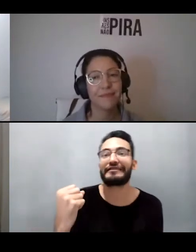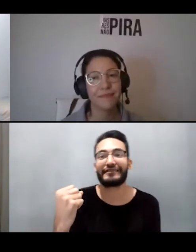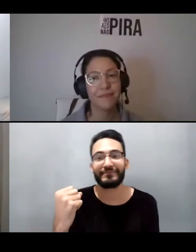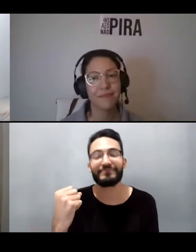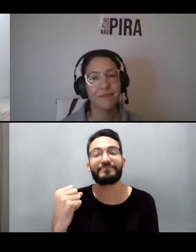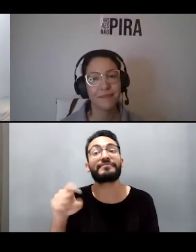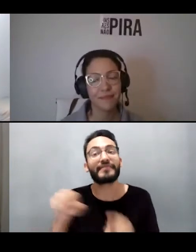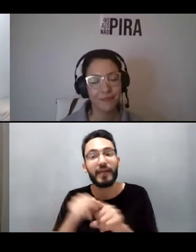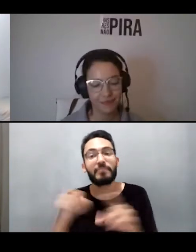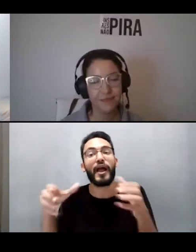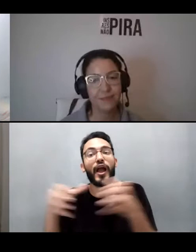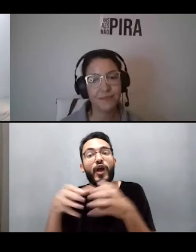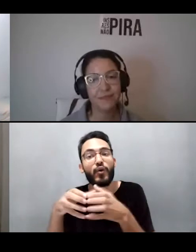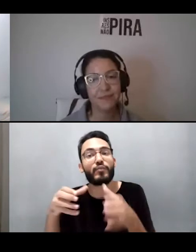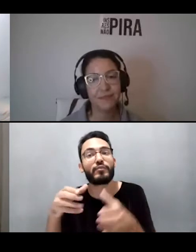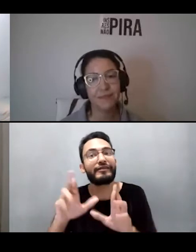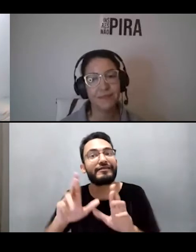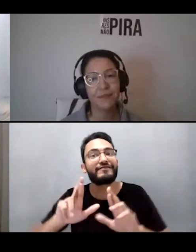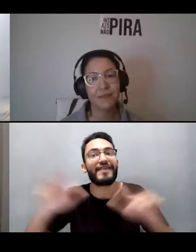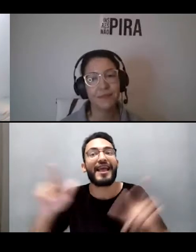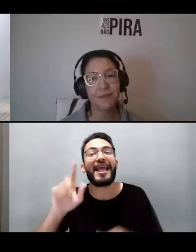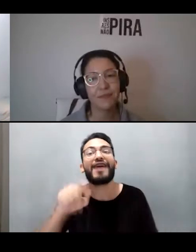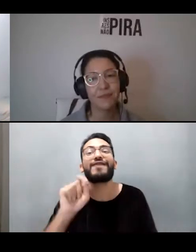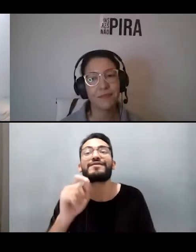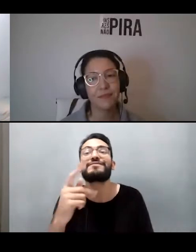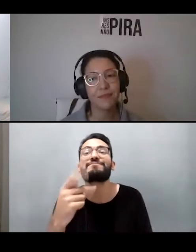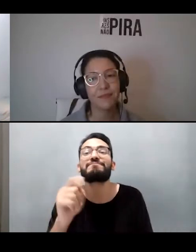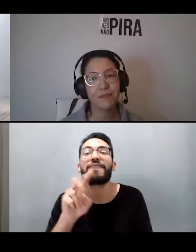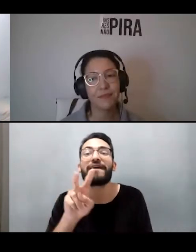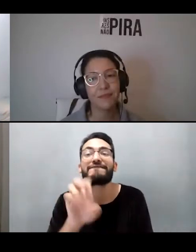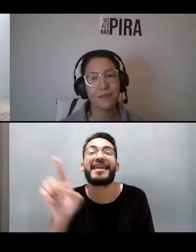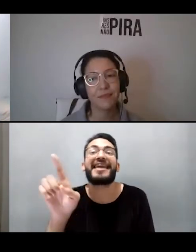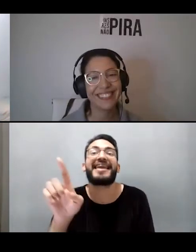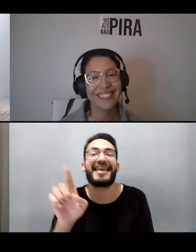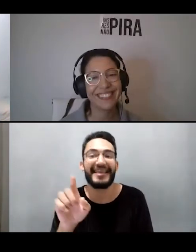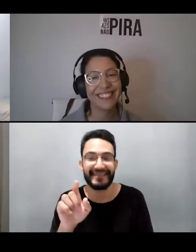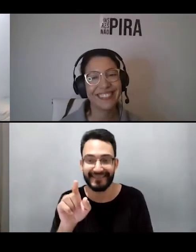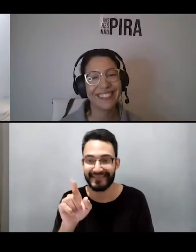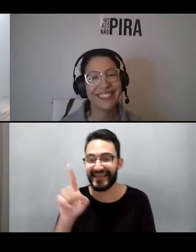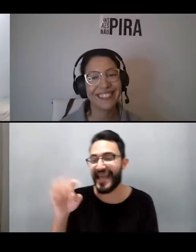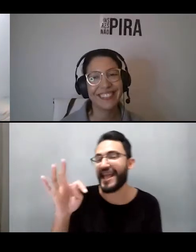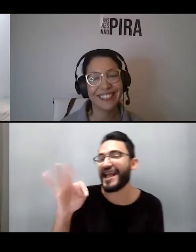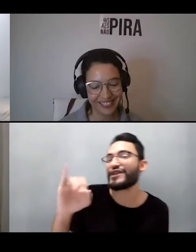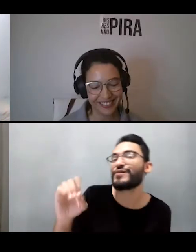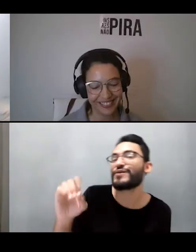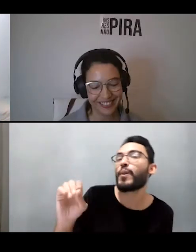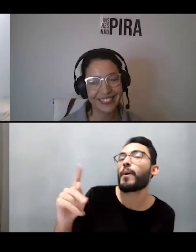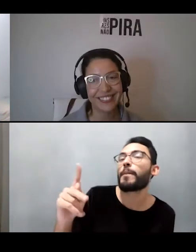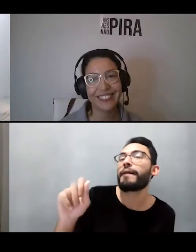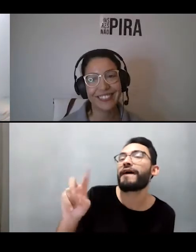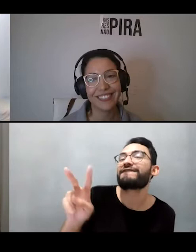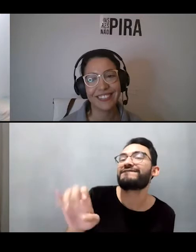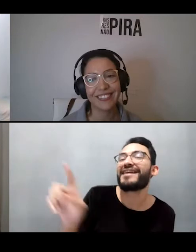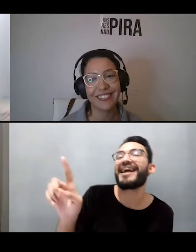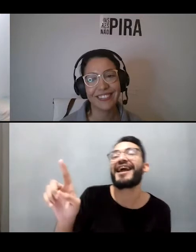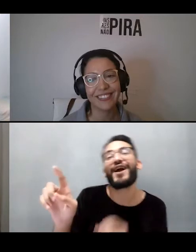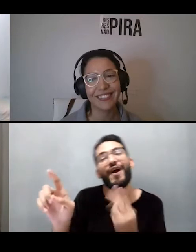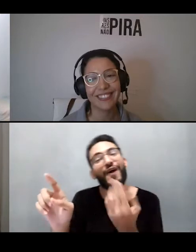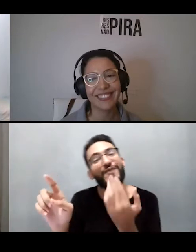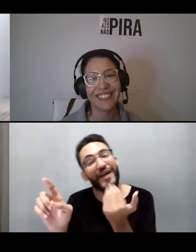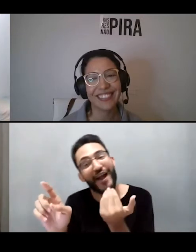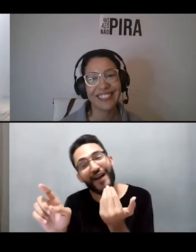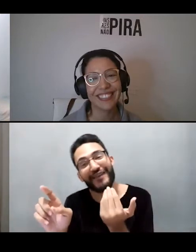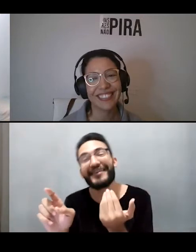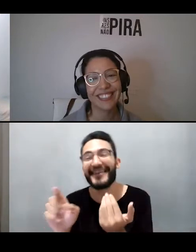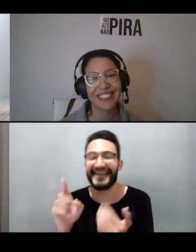um grupo também bem diferente, que é o Tio do Pavê. O Tio do Pavê, né, para ver, para comer, por isso chama o